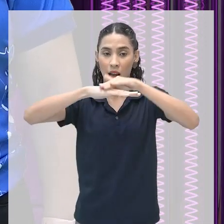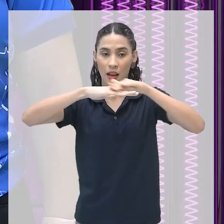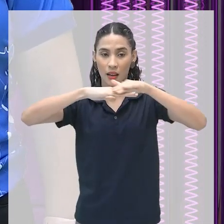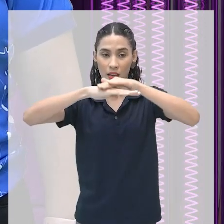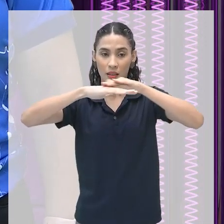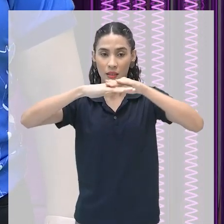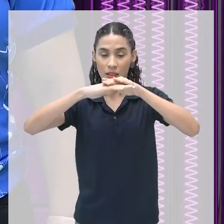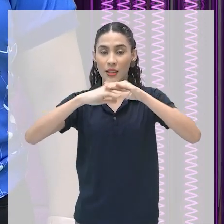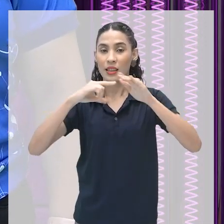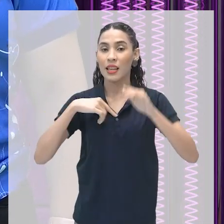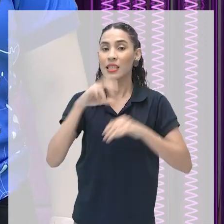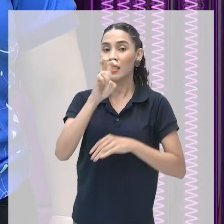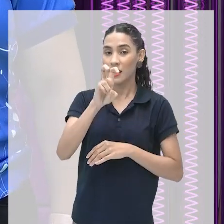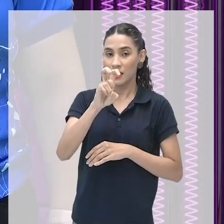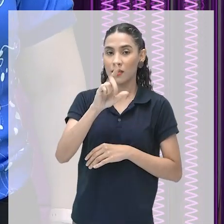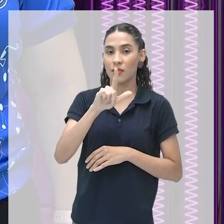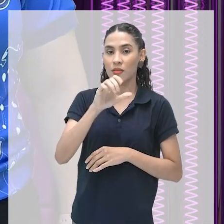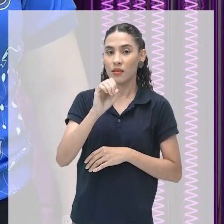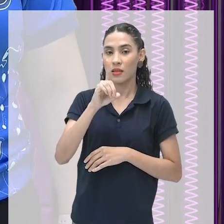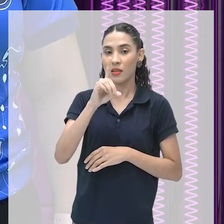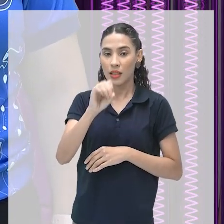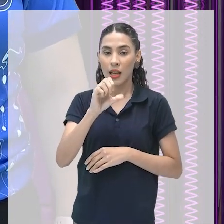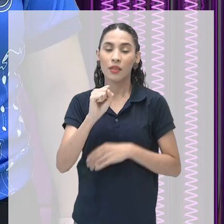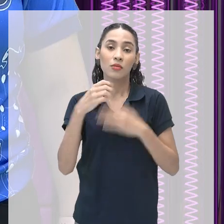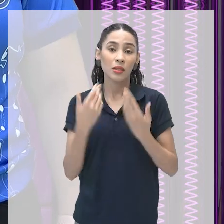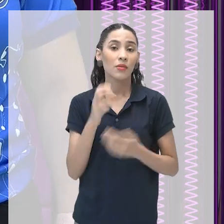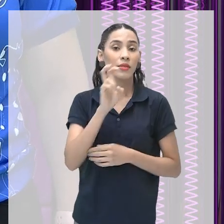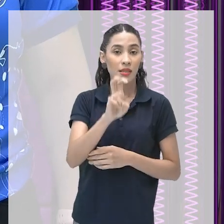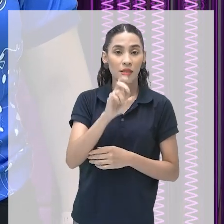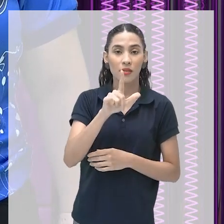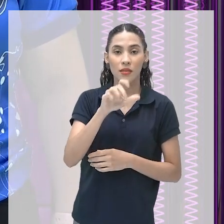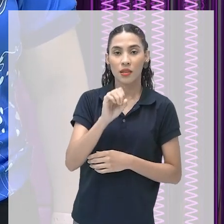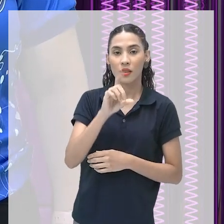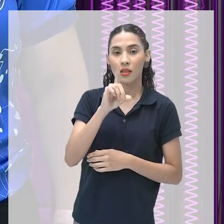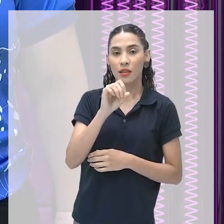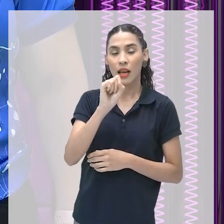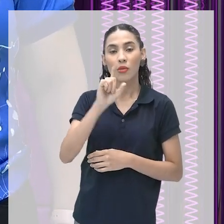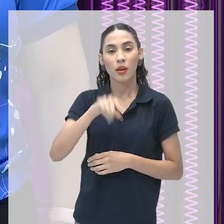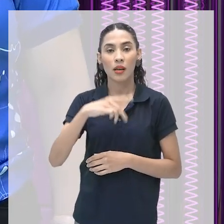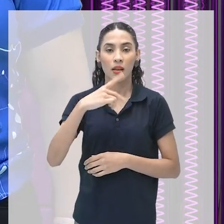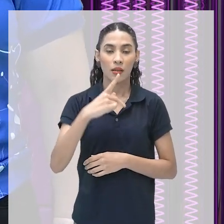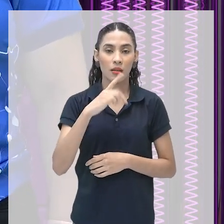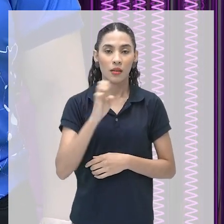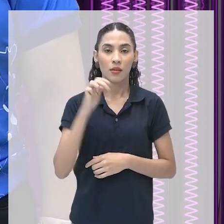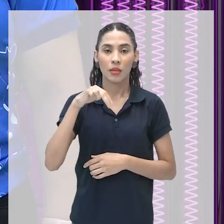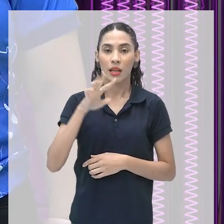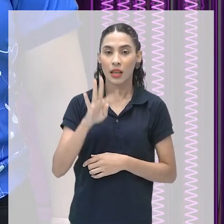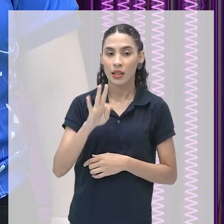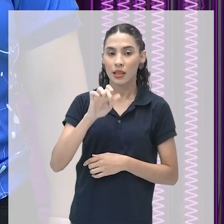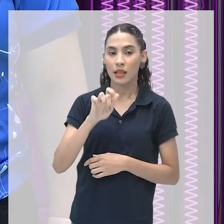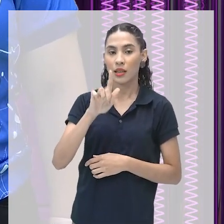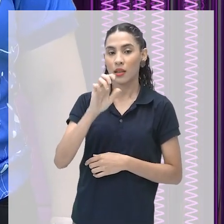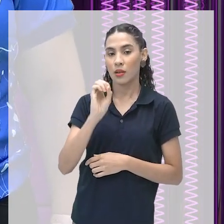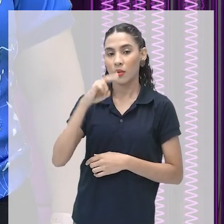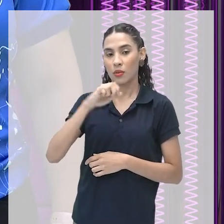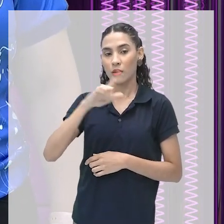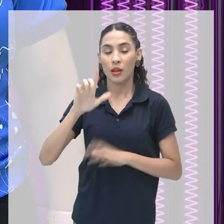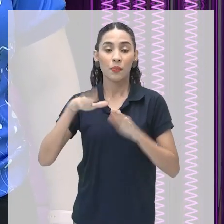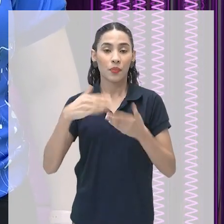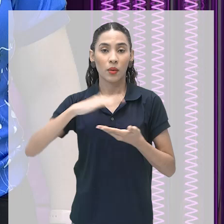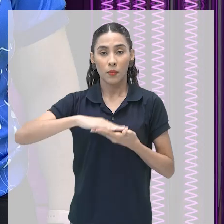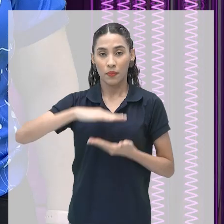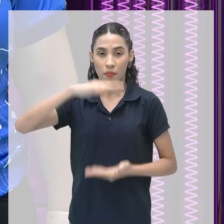5 lados. Então, essa base é de 5 lados, né? É pentagonal. Então, esse prisma aqui é um